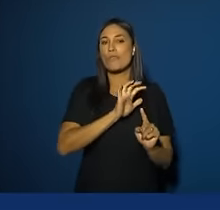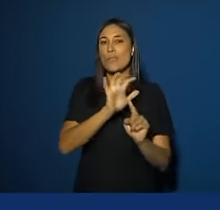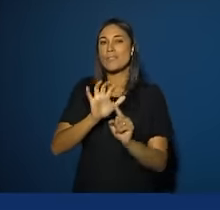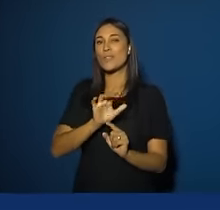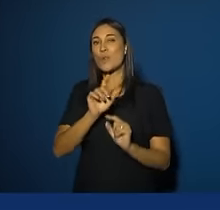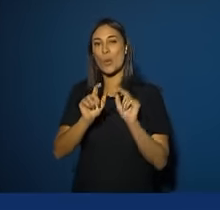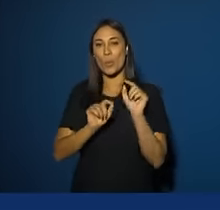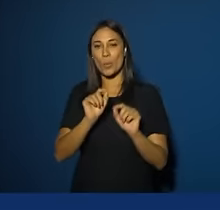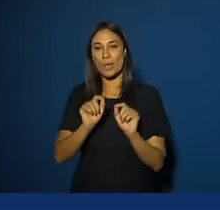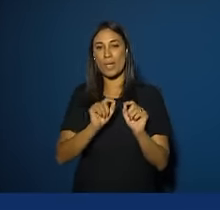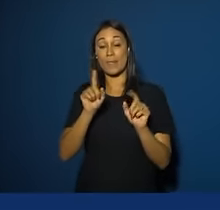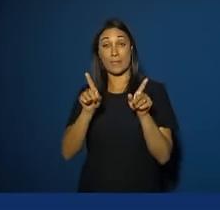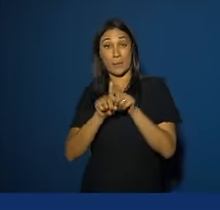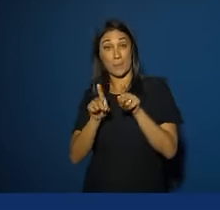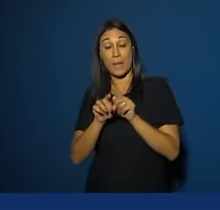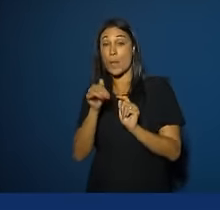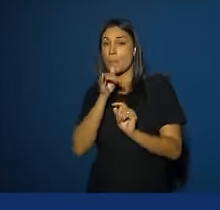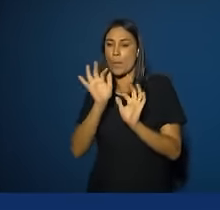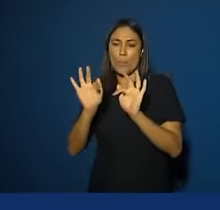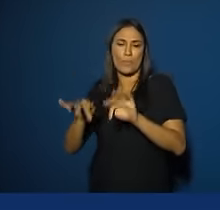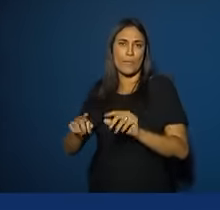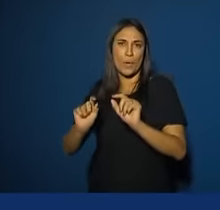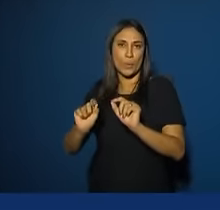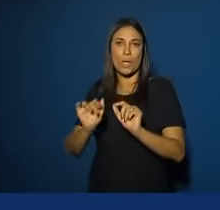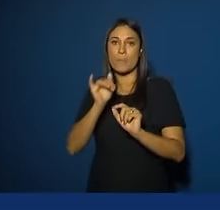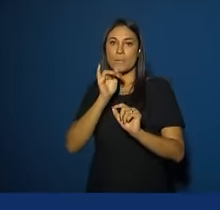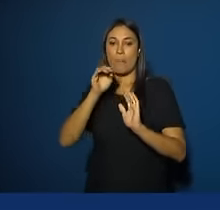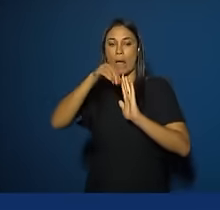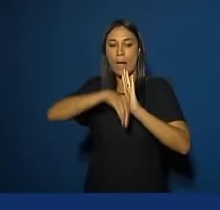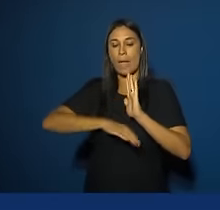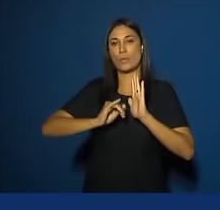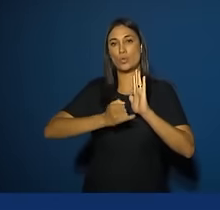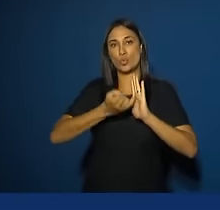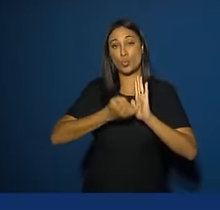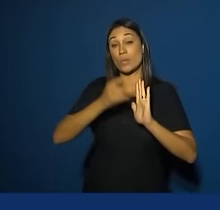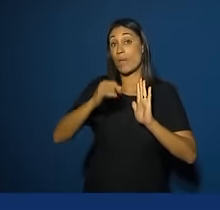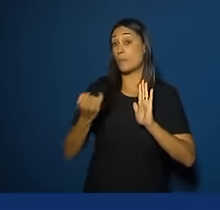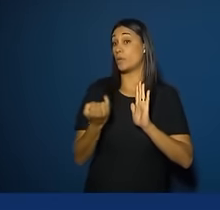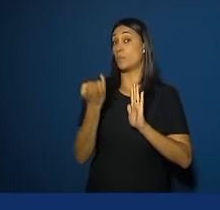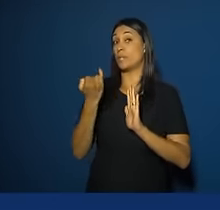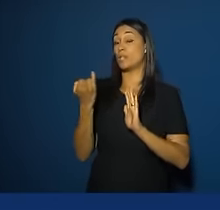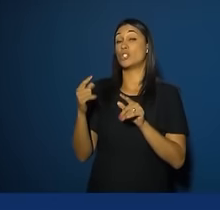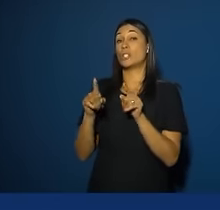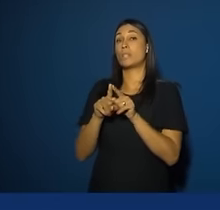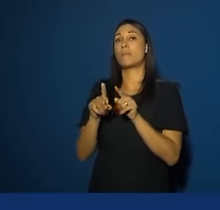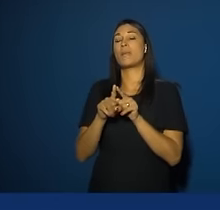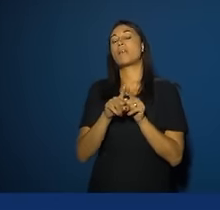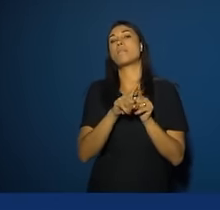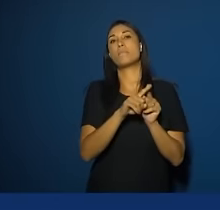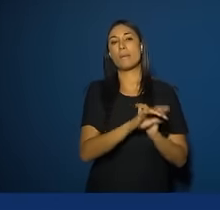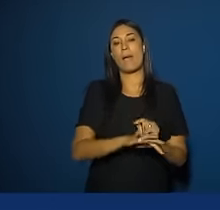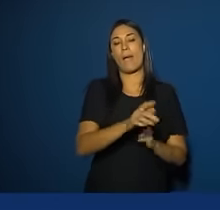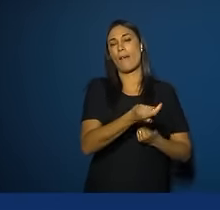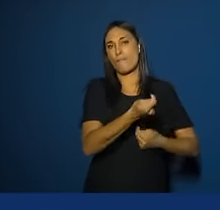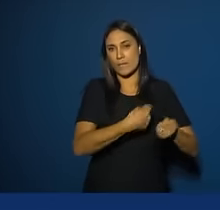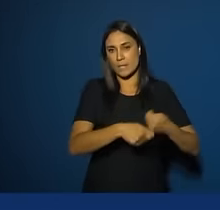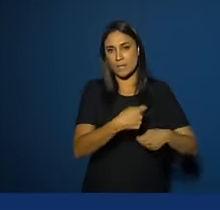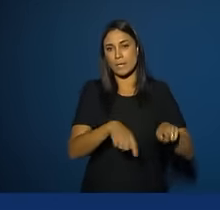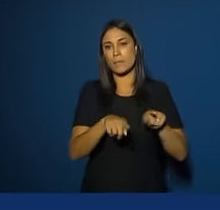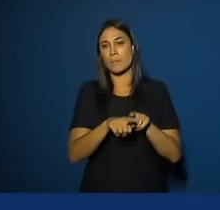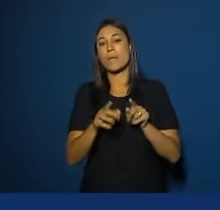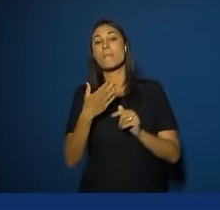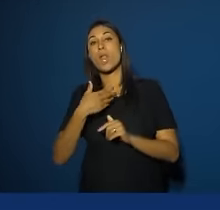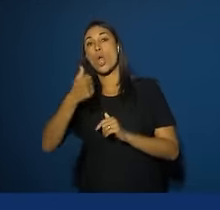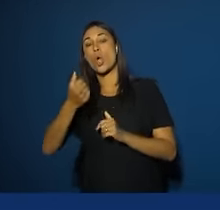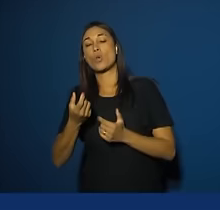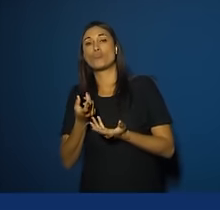as incentivadas também, né? E, por fim, a queda de juros é super importante para a Bolsa, né? Não só para melhorar o resultado financeiro das empresas, mas melhorar o custo de oportunidade